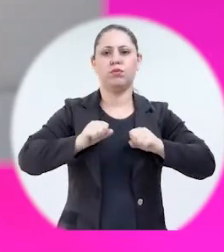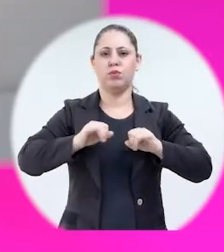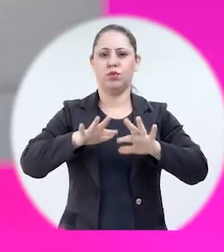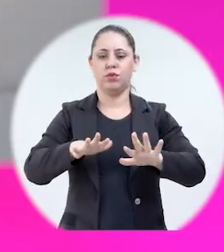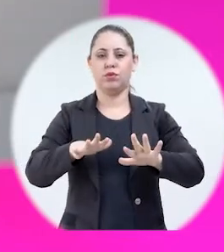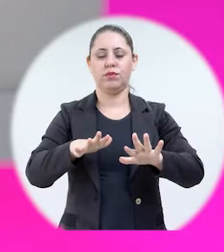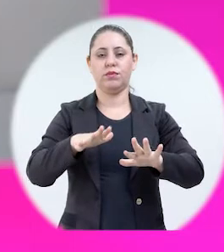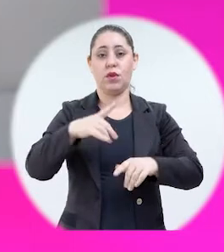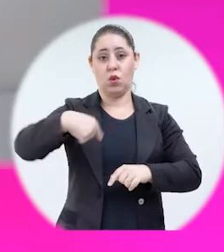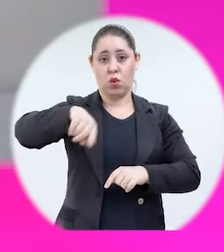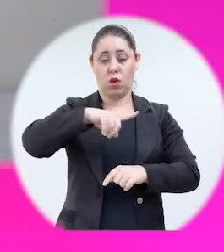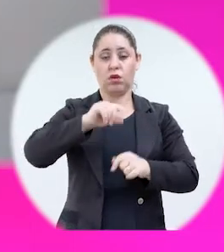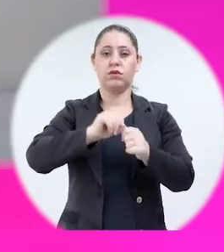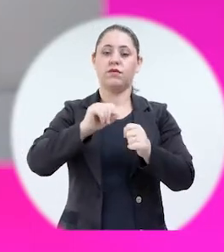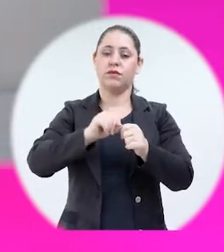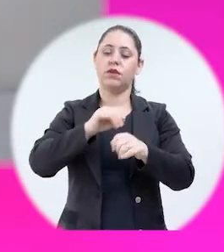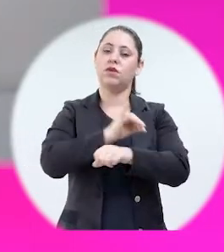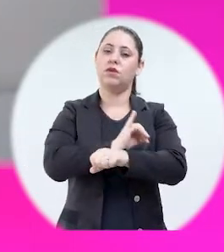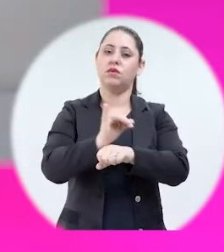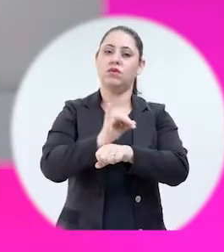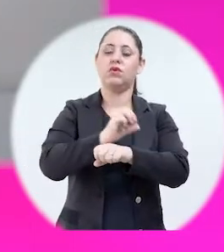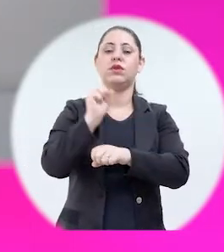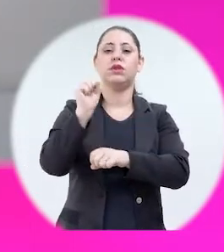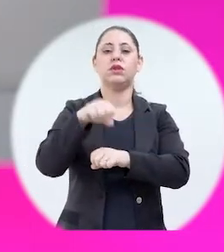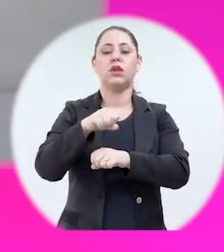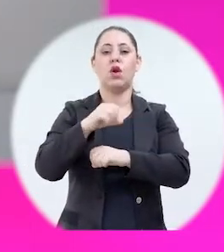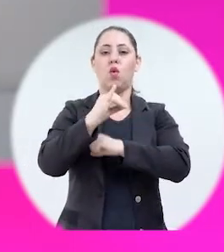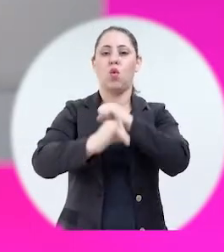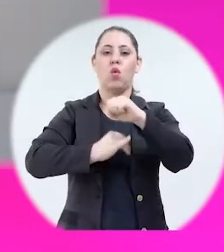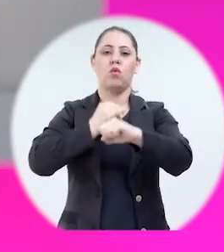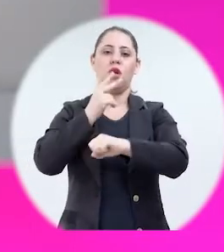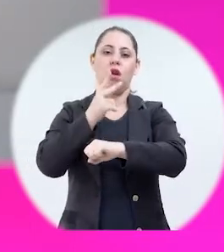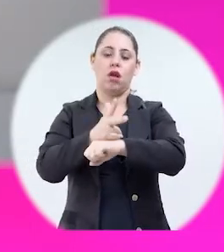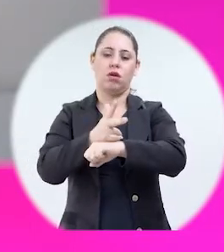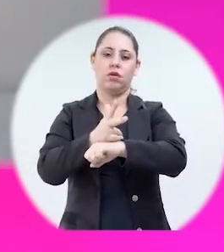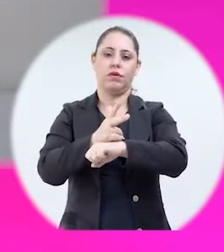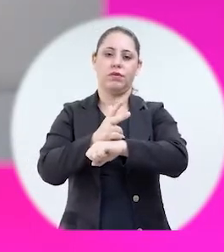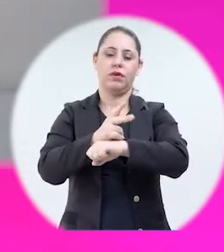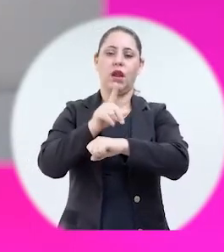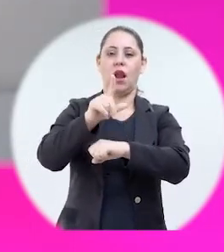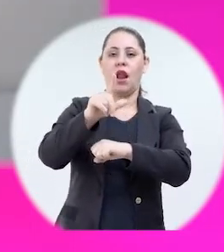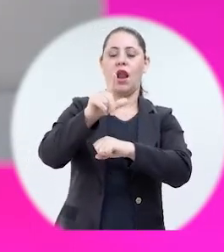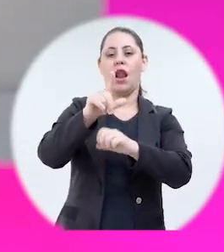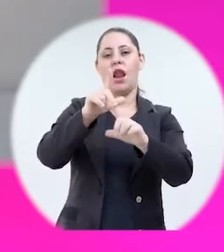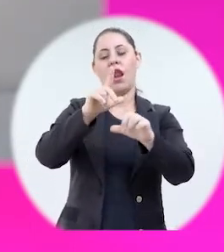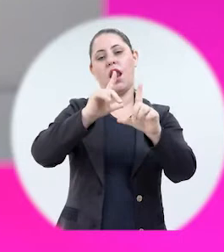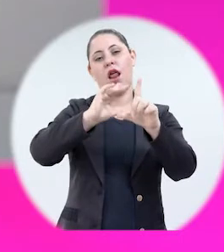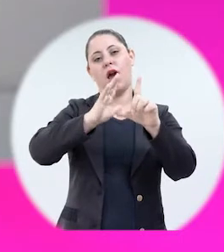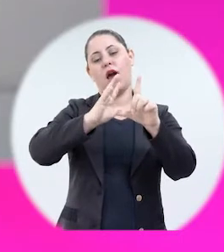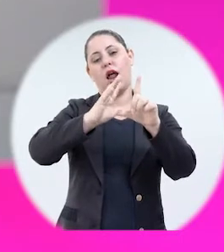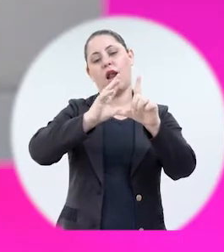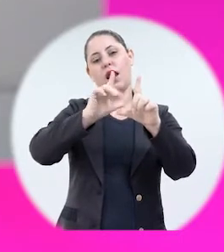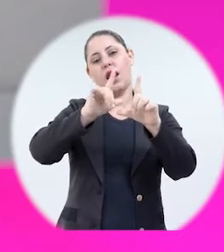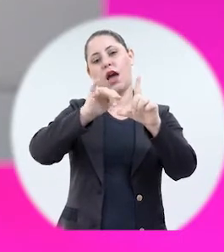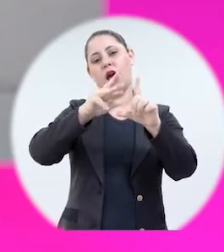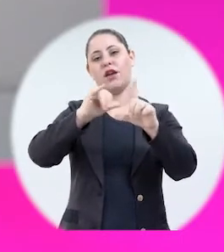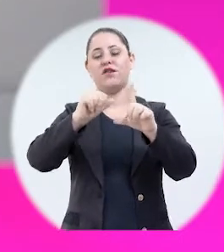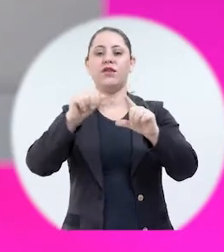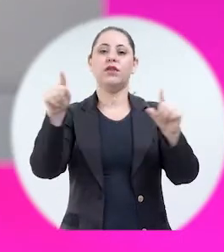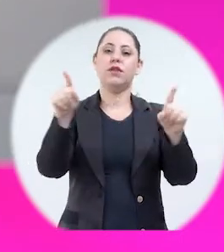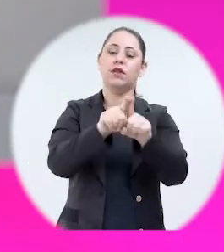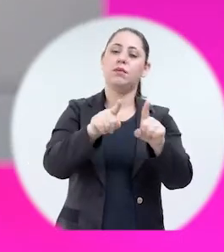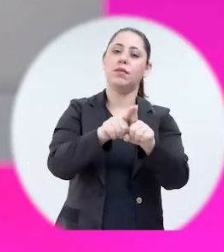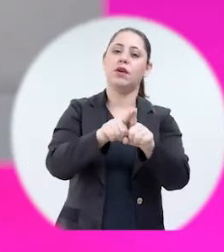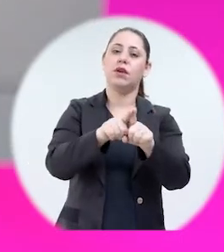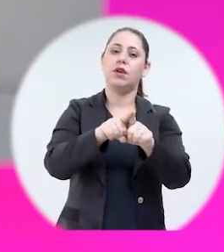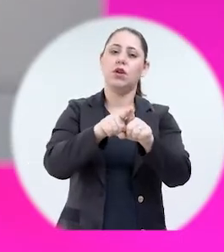pandemia, estamos fazendo as ações online, né? Lives, rodas de conversa, seminários,